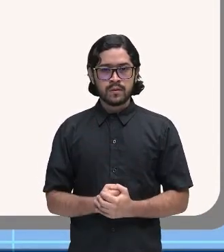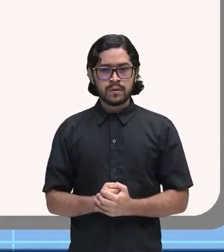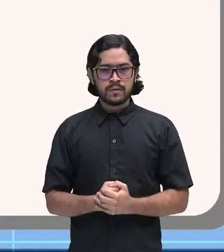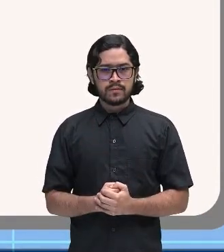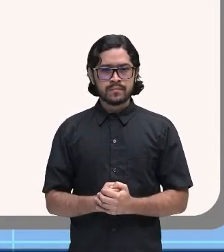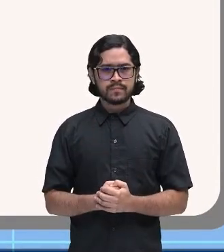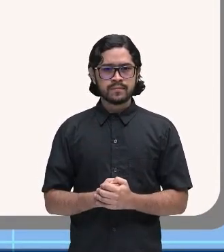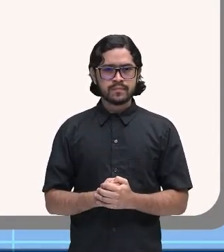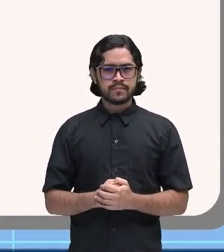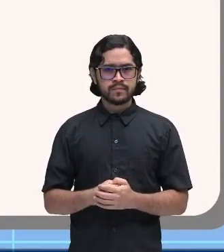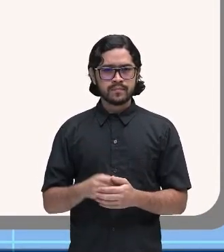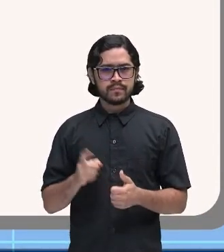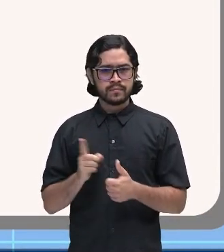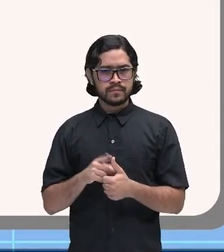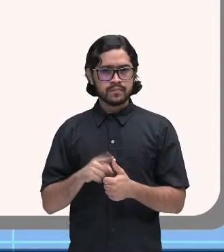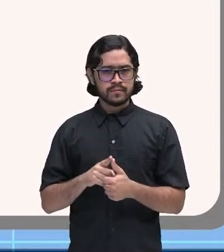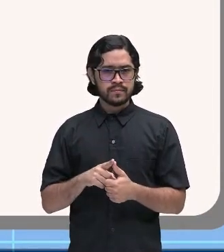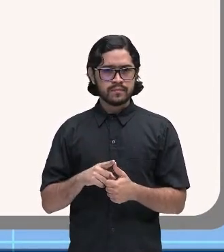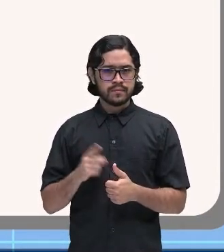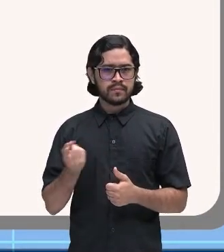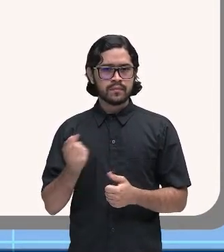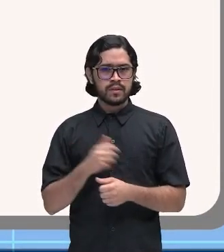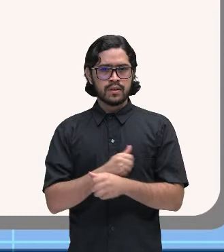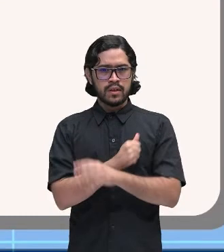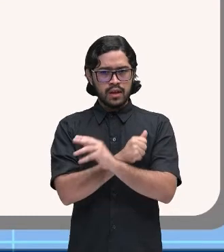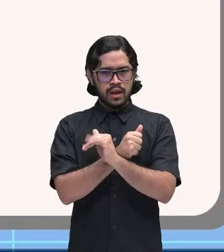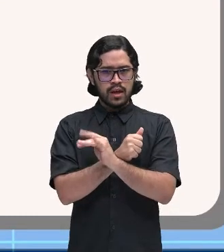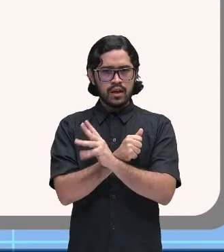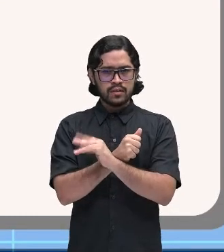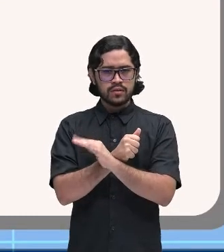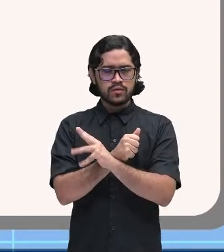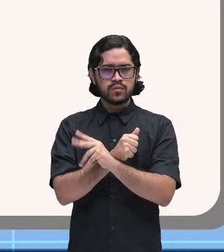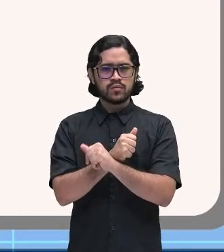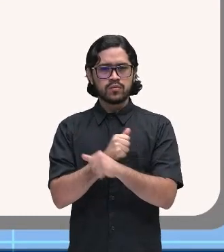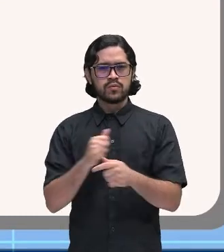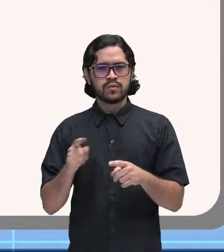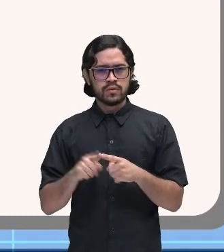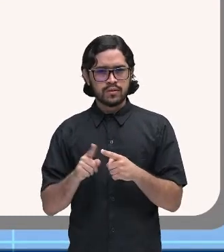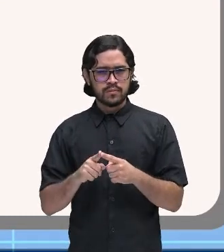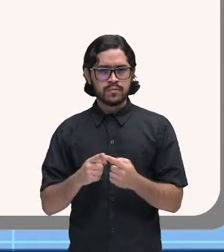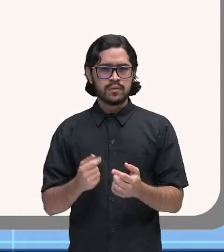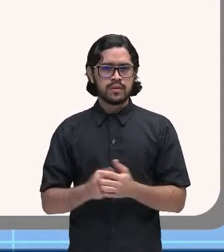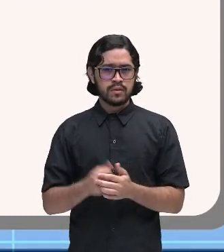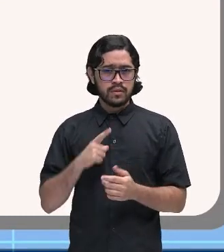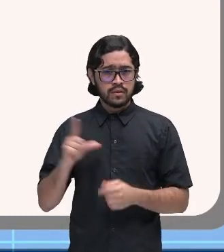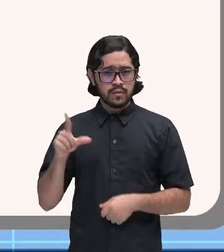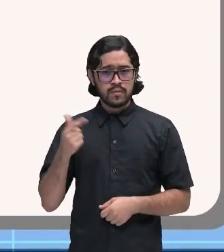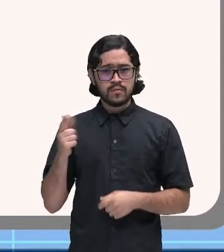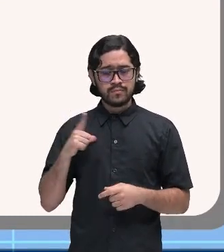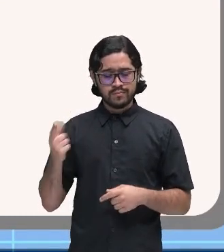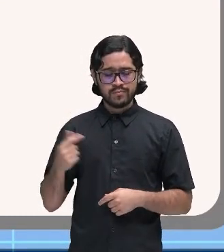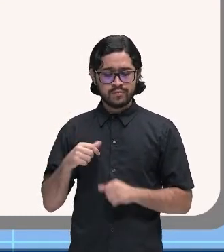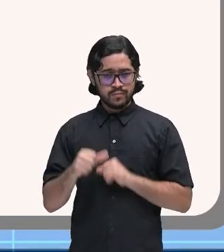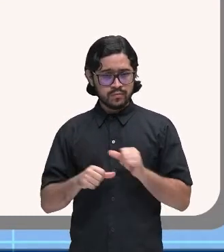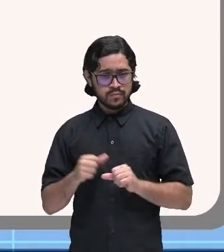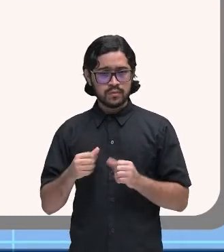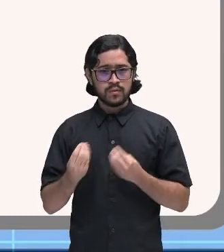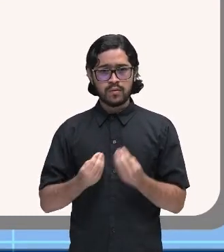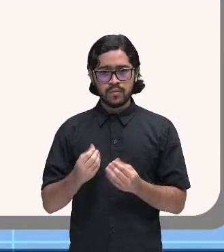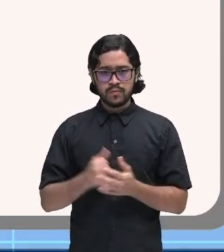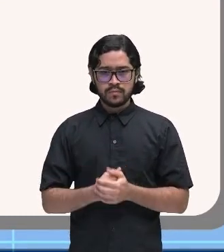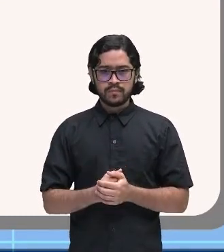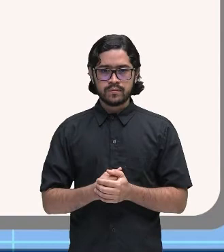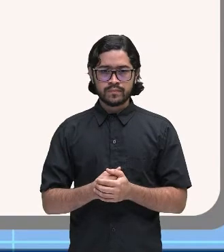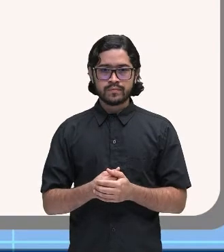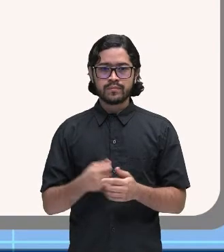absorvidos por difusão, então aqui já é uma difusão simples, tá? Um outro tipo de transporte, através da bicamada lipídica